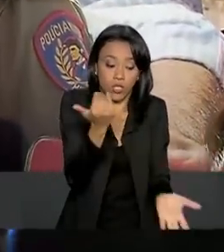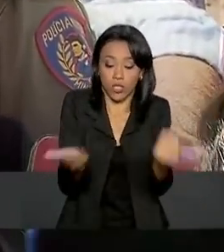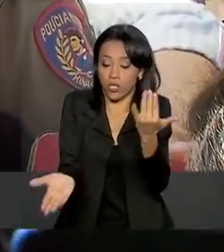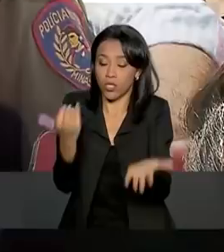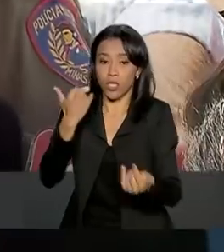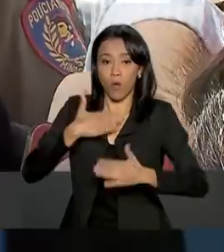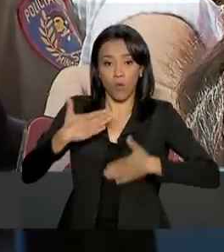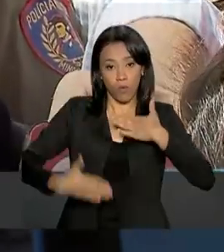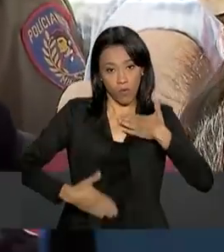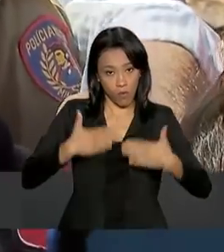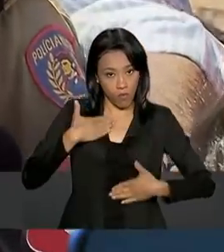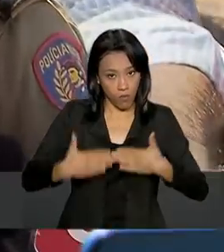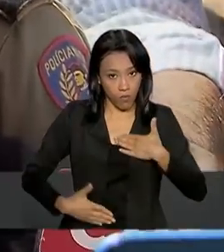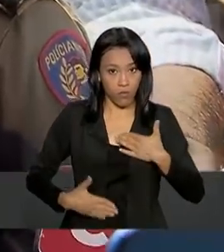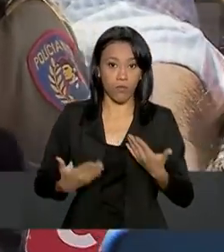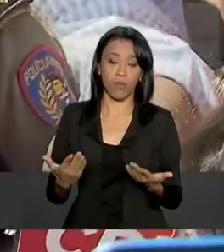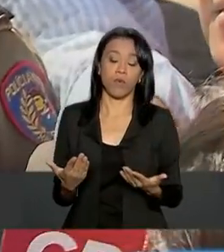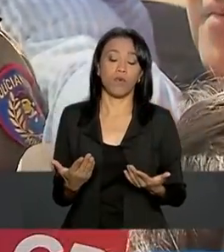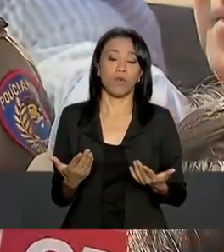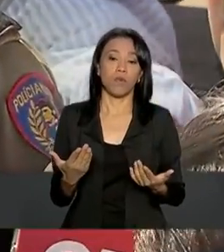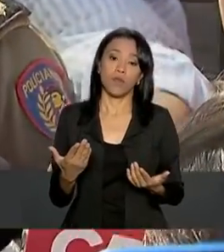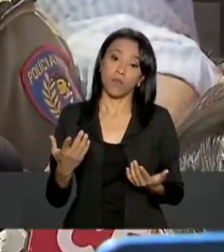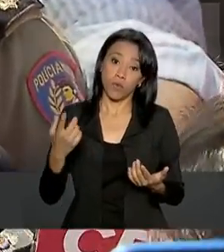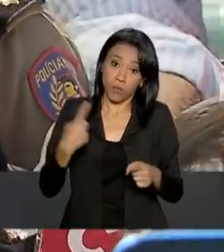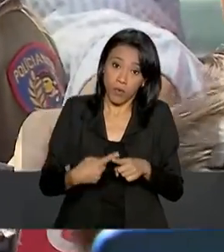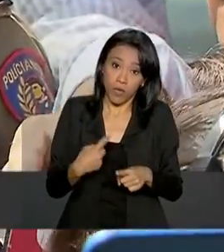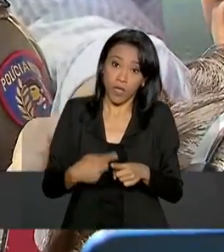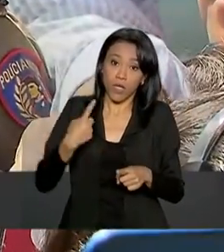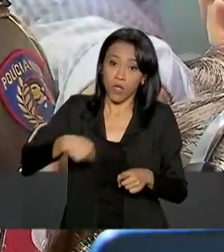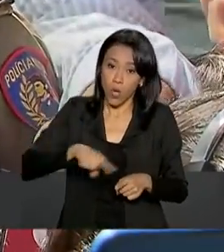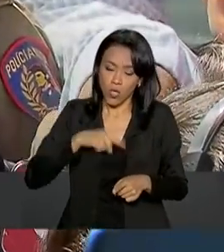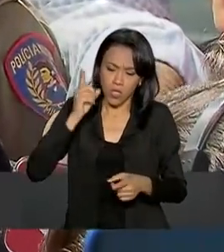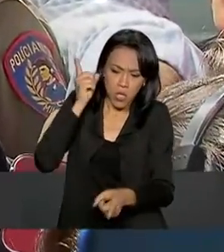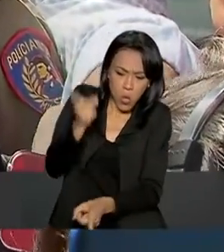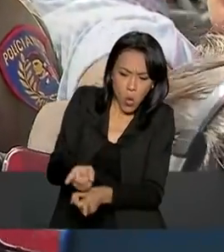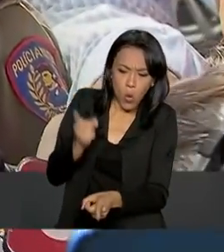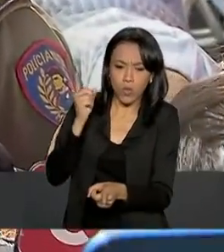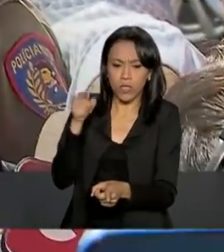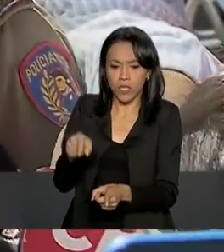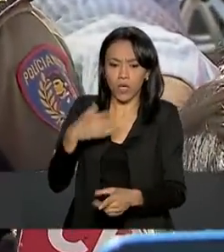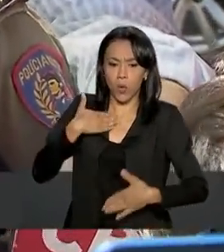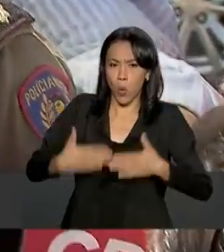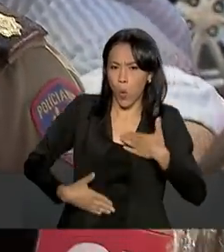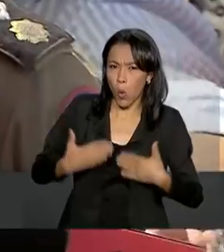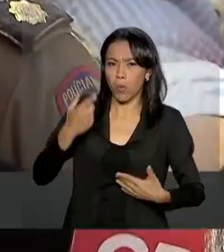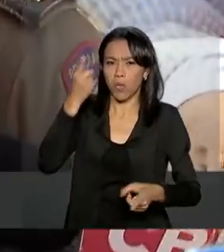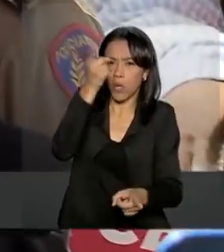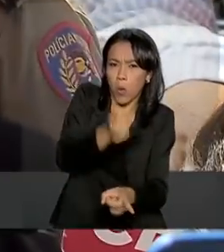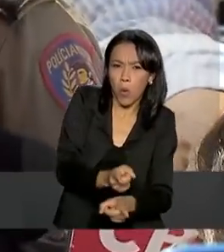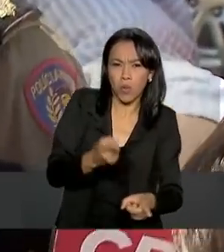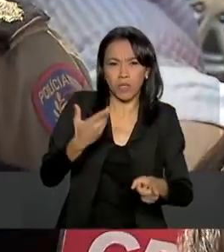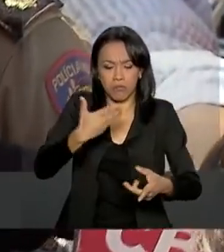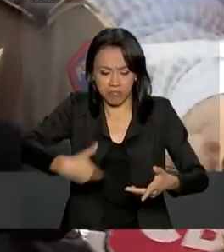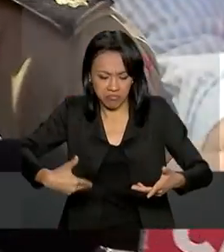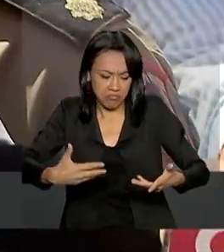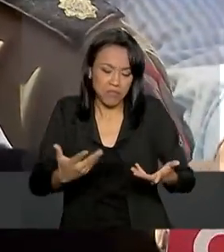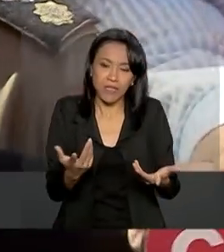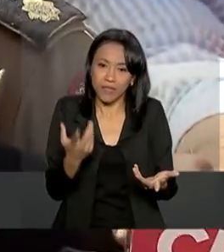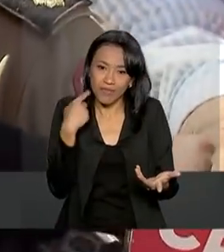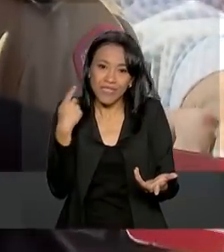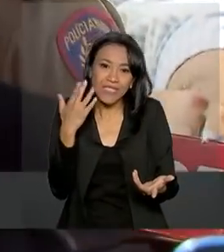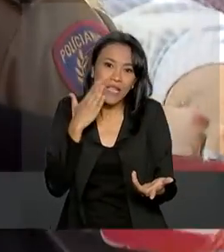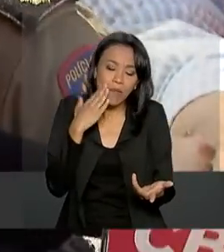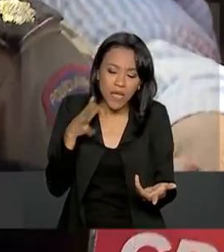extremamente pontual. A gente, né, nessa situação, a gente encontra desde corpos até segmentos de corpo, então tem que ser feito esse trabalho de